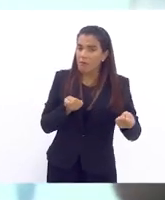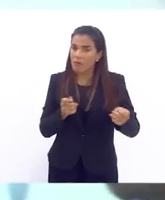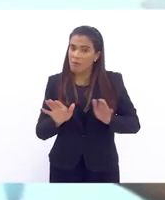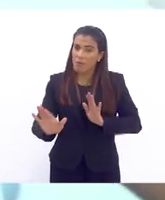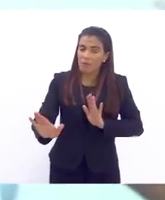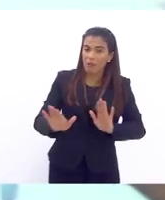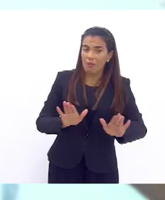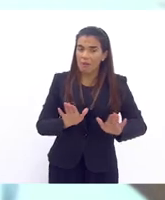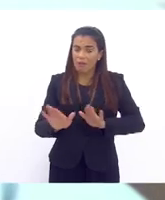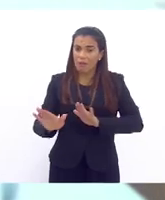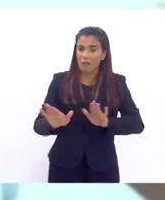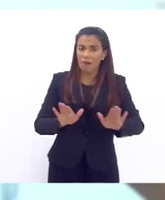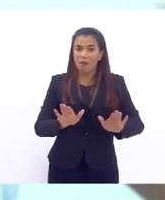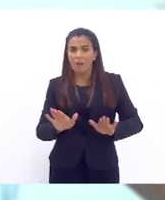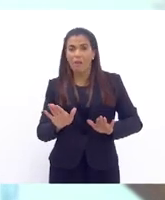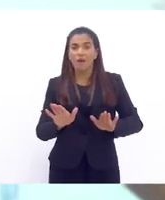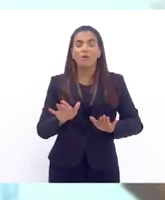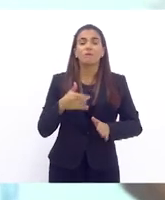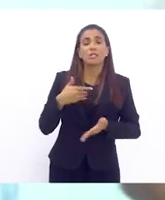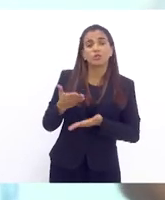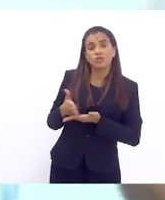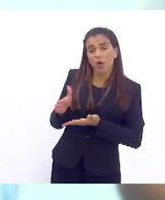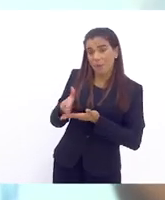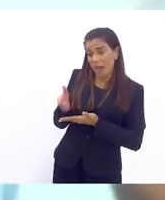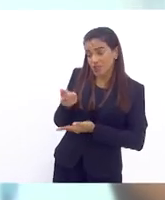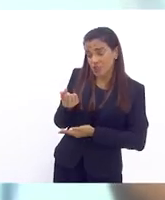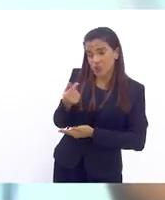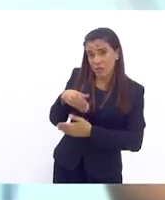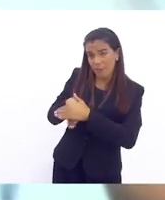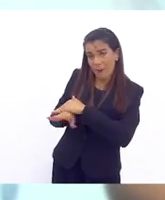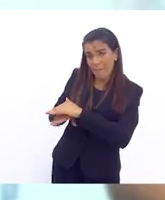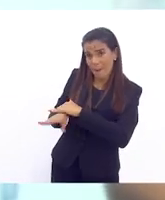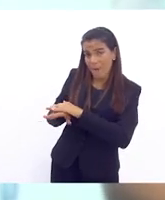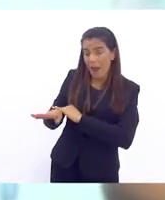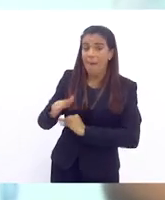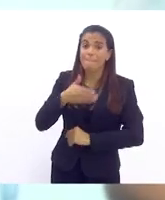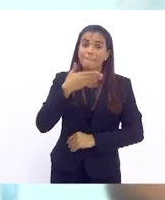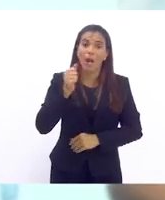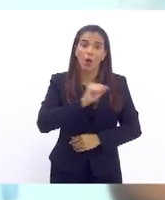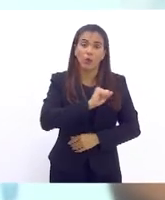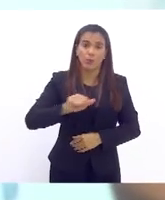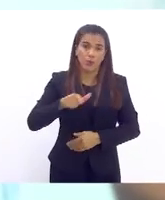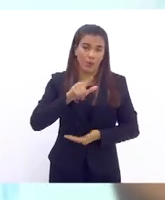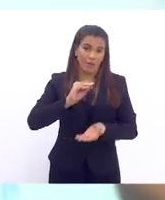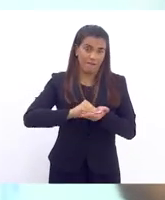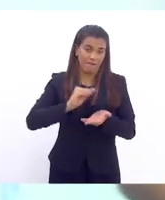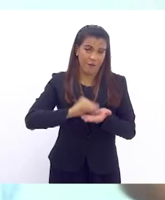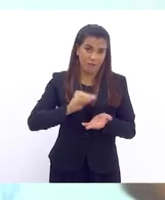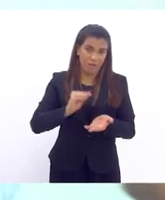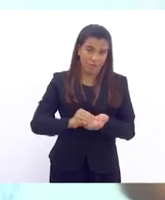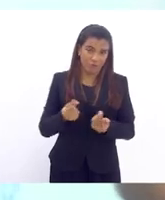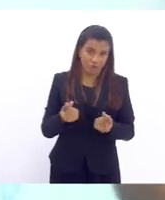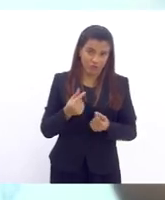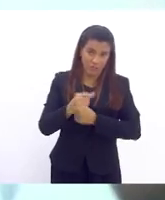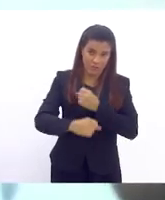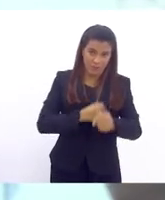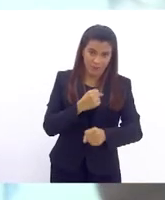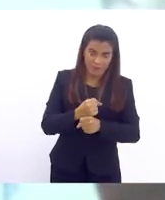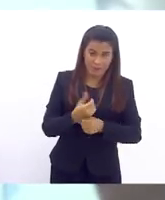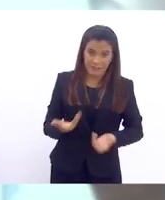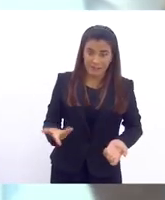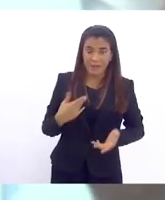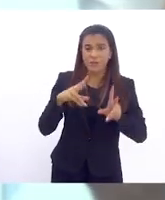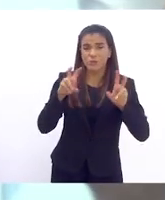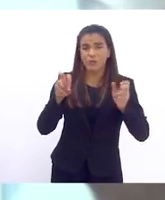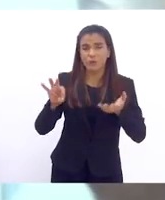você sobre um pouco de ano a ano mas é melhor do que não faltar e referente a